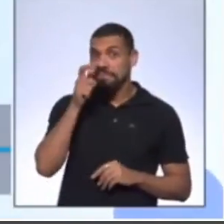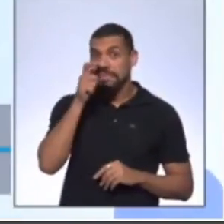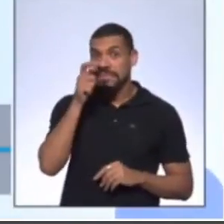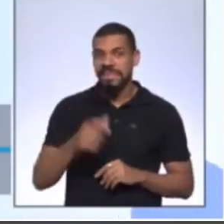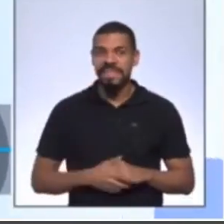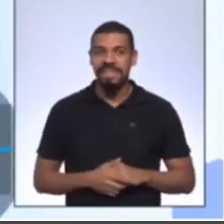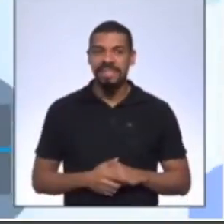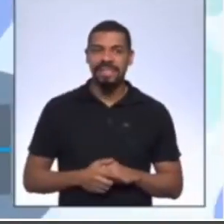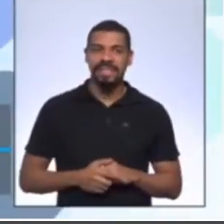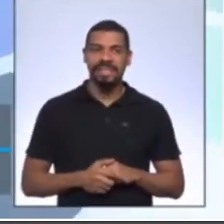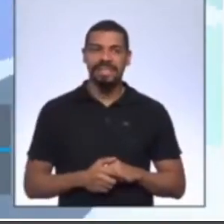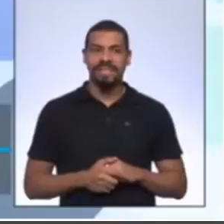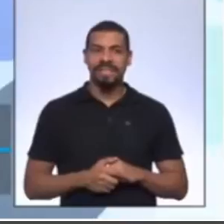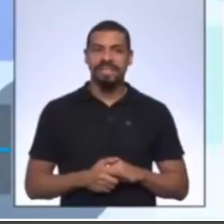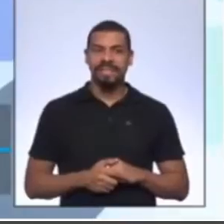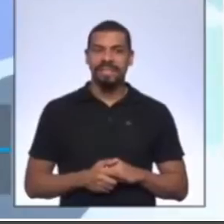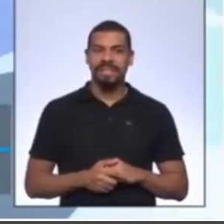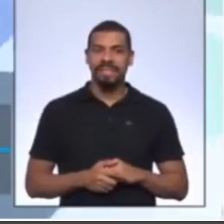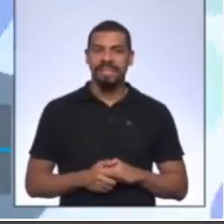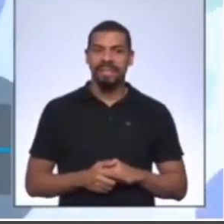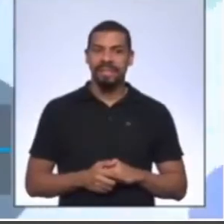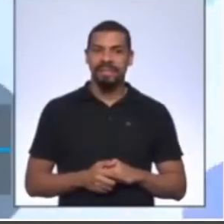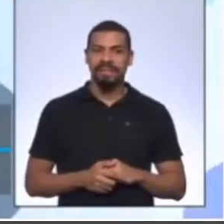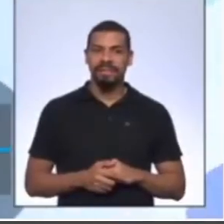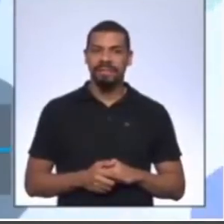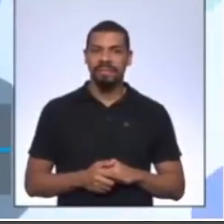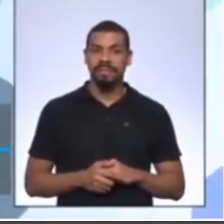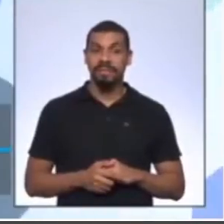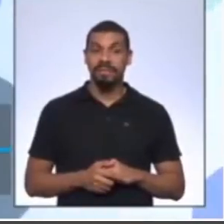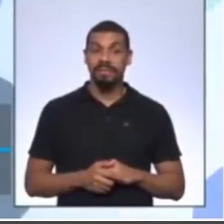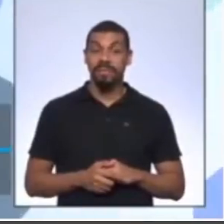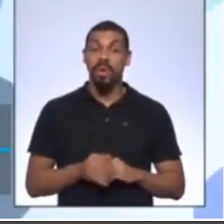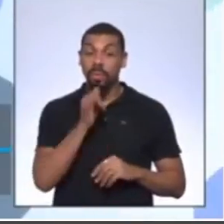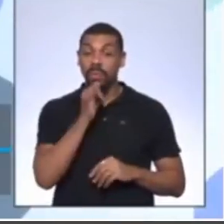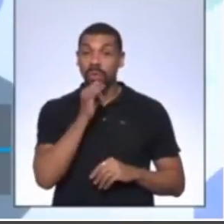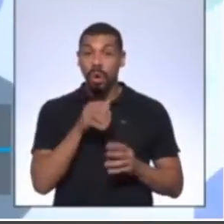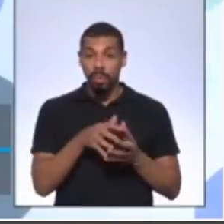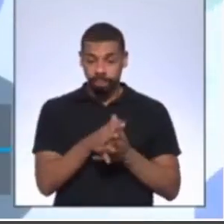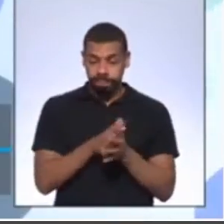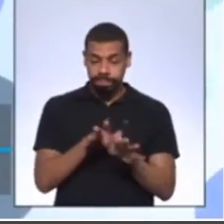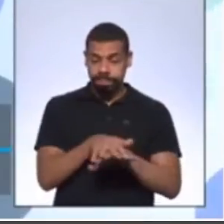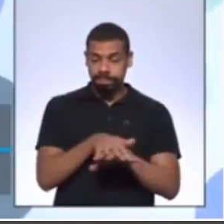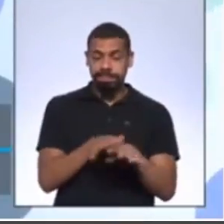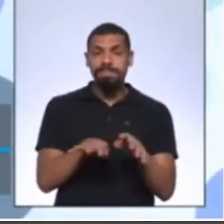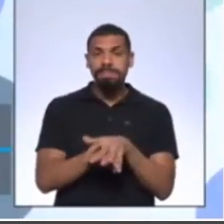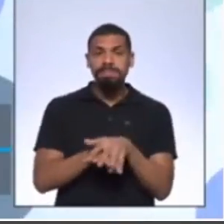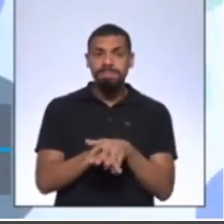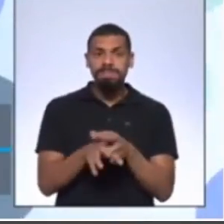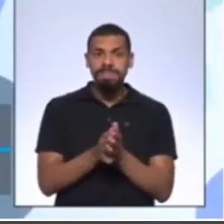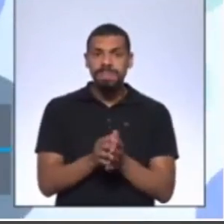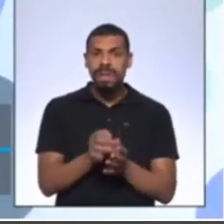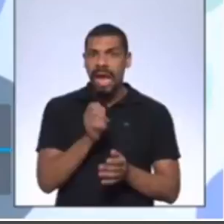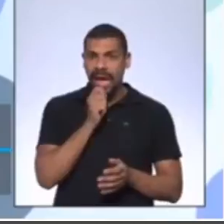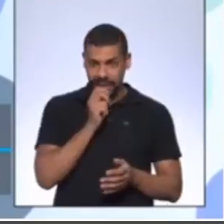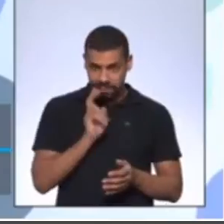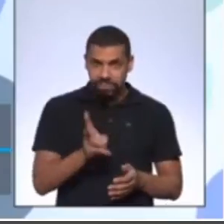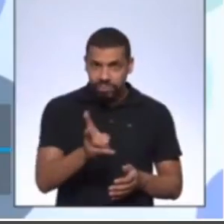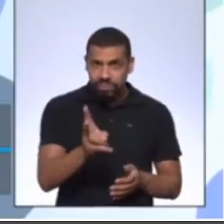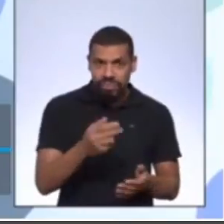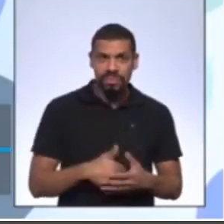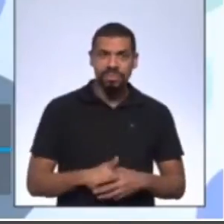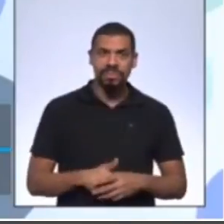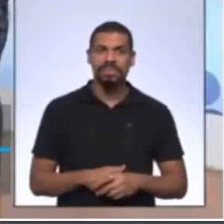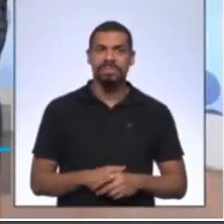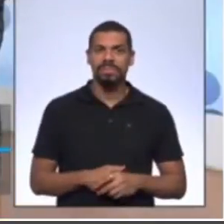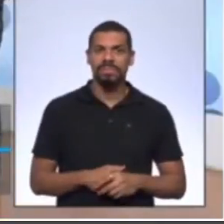professor muito interessante né gente olha só né então as marcas e sabão e observe professor né que isso ainda acontece né sim